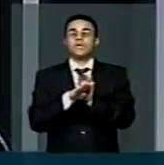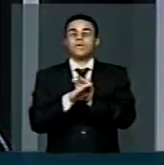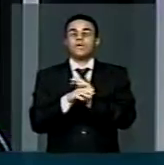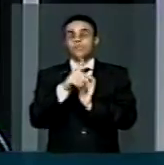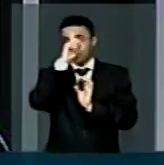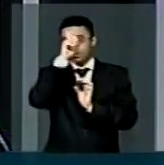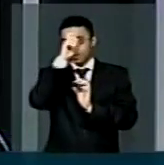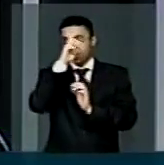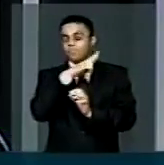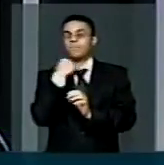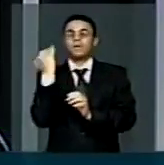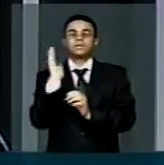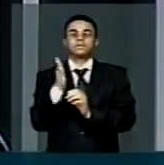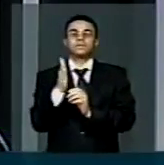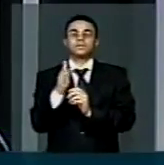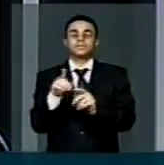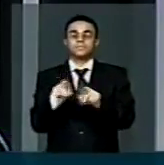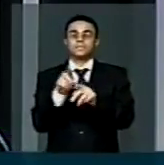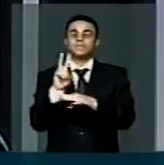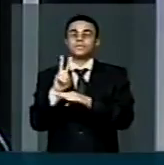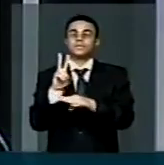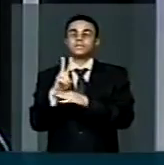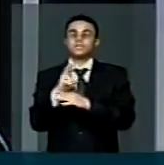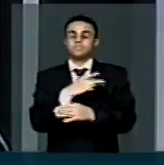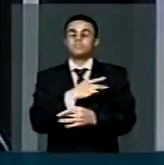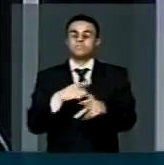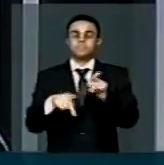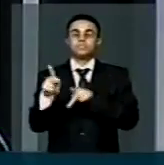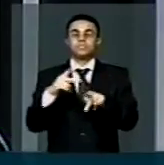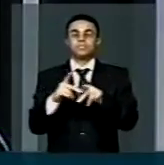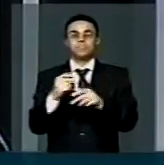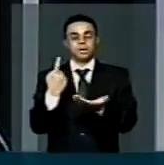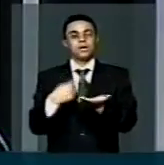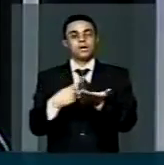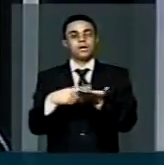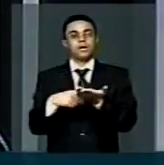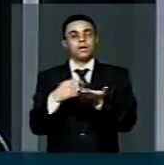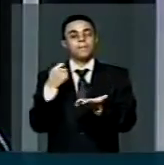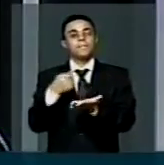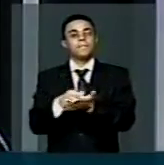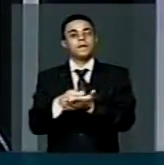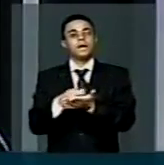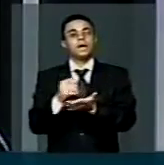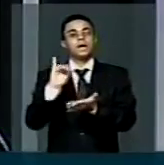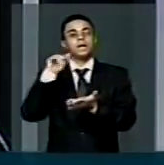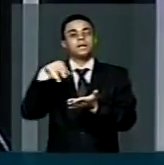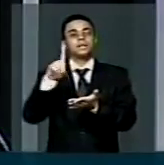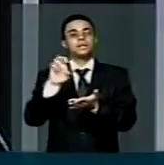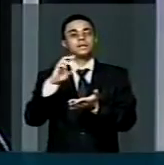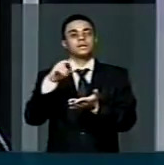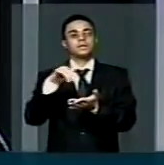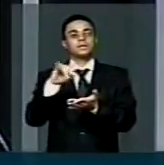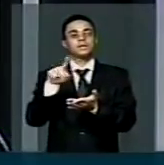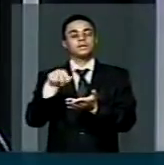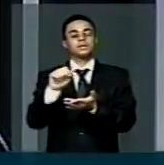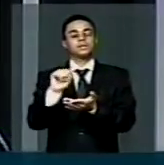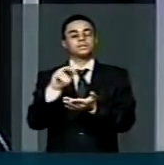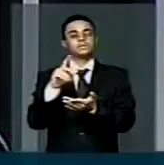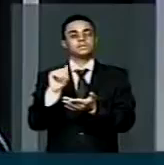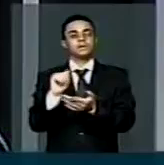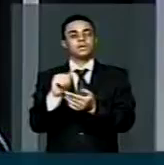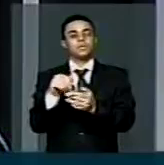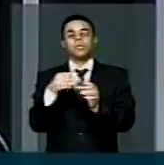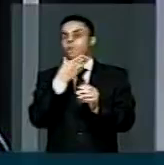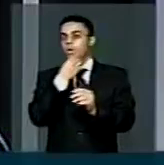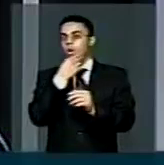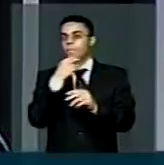A Defensoria Pública do Rio de Janeiro fez acordo com o Governo do Estado para pagamento de indenização por danos morais e materiais para o viúvo e